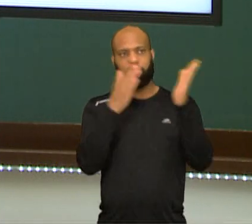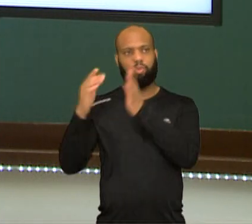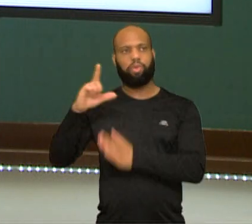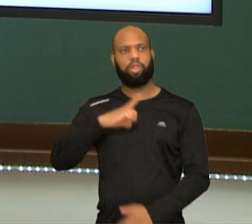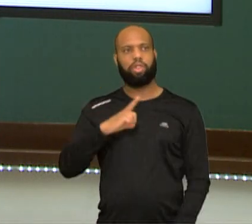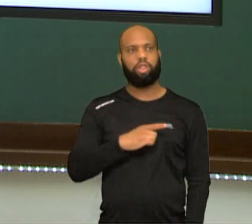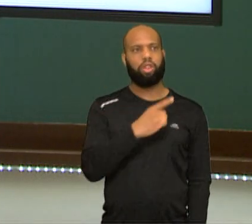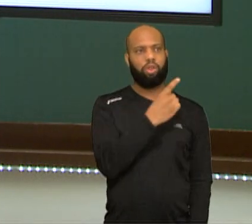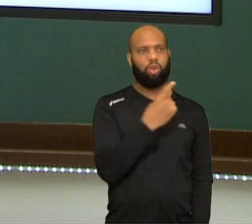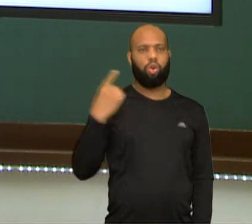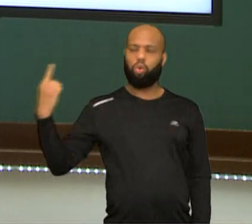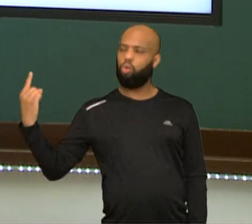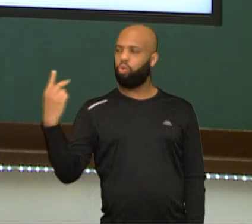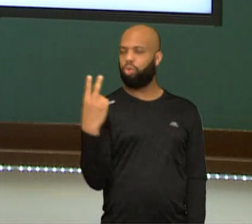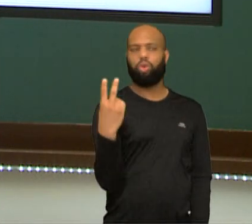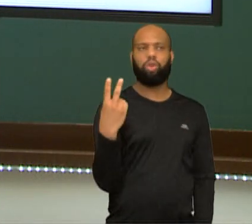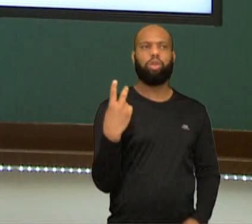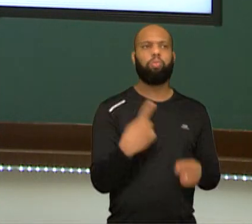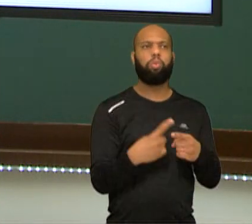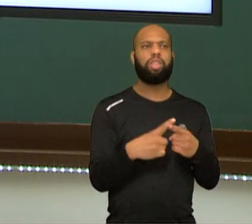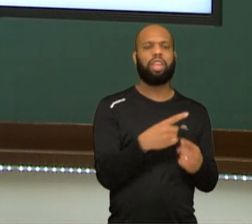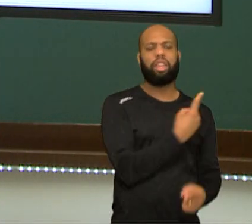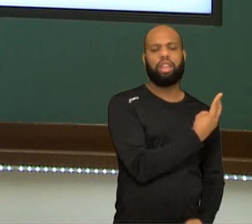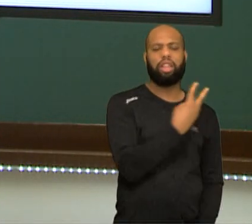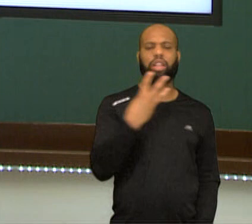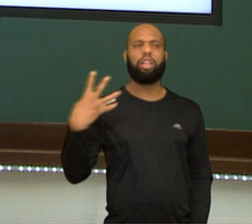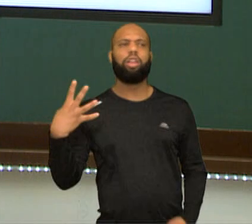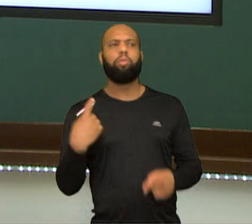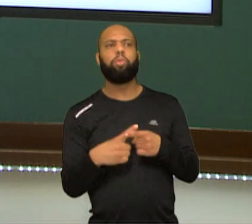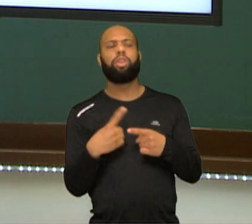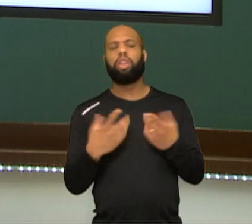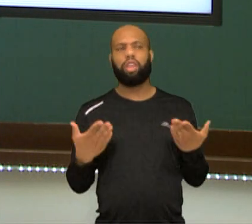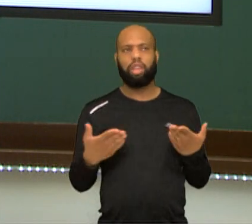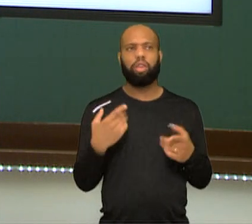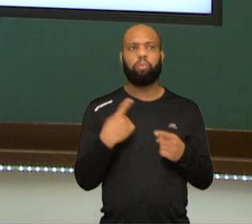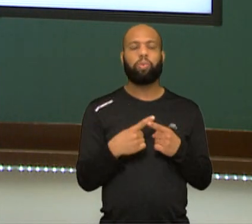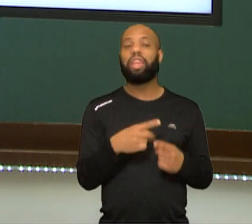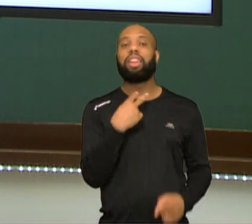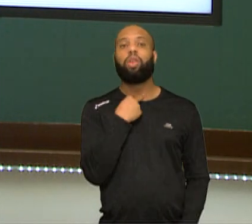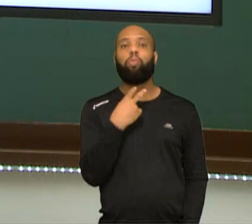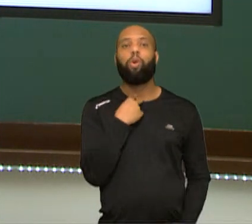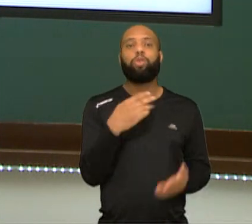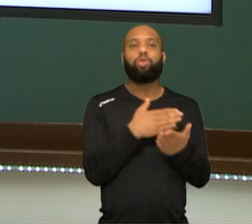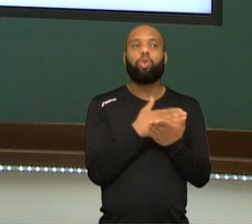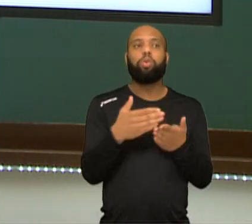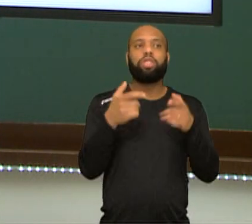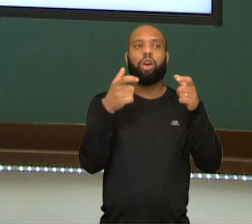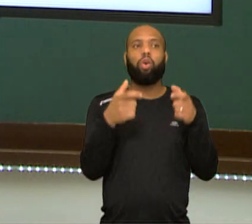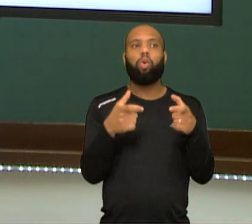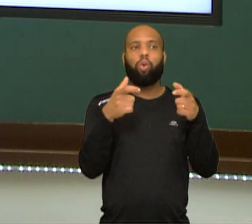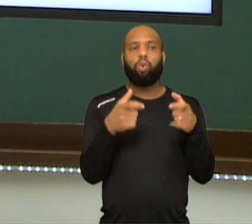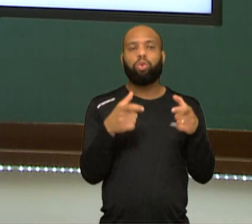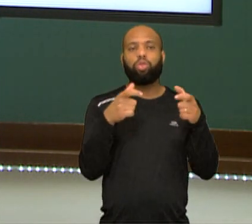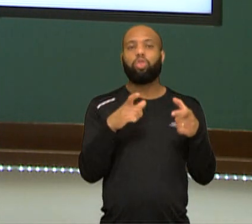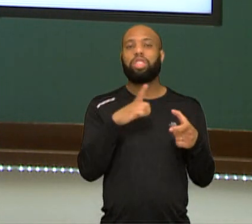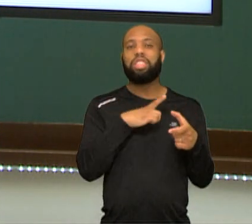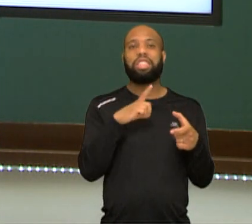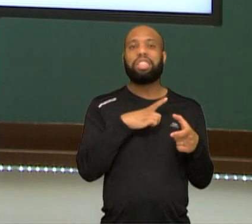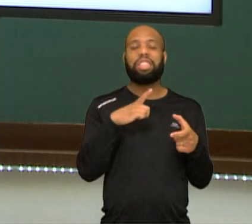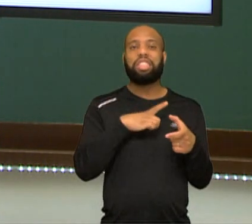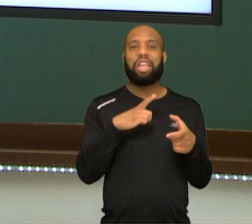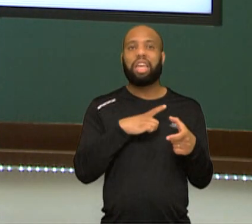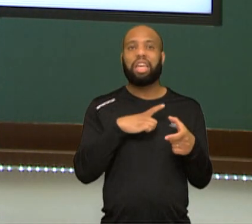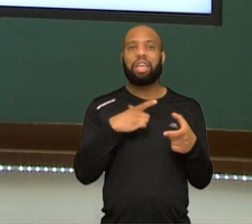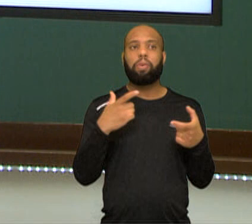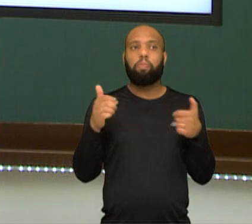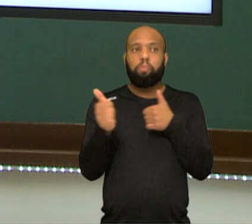1, 2. Professor, por que eu não numero daqui, professor? Você não pode numerar daqui porque você tem que iniciar da extremidade